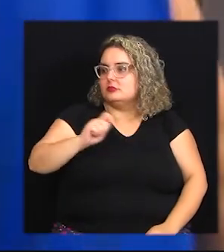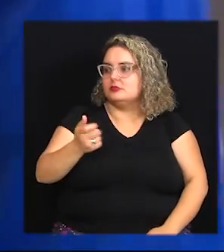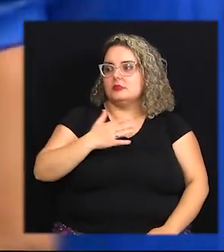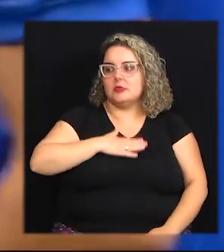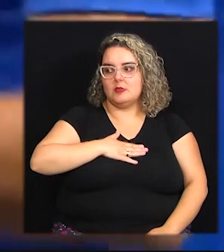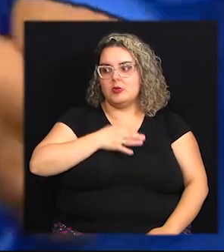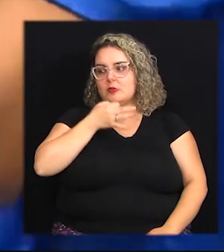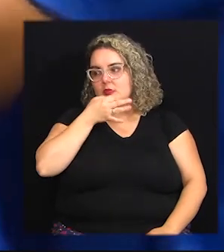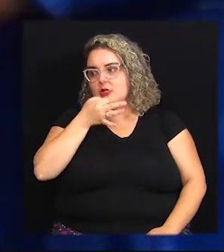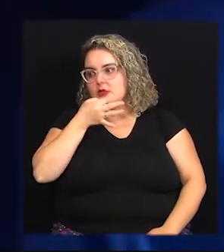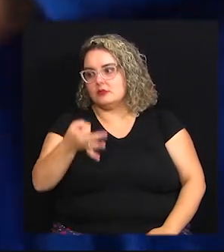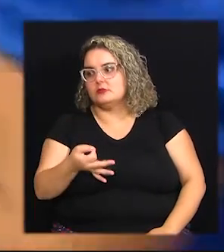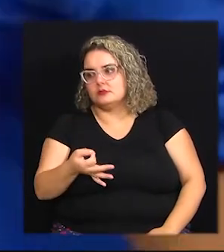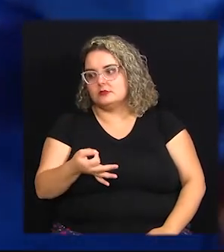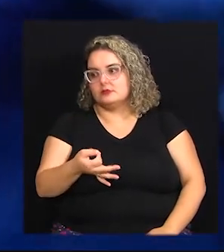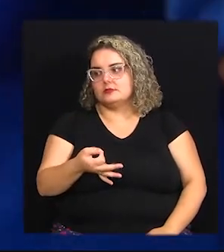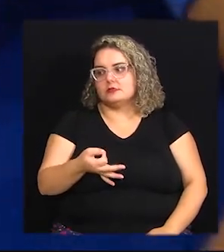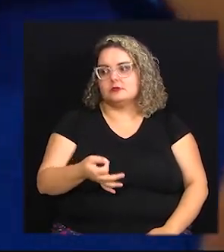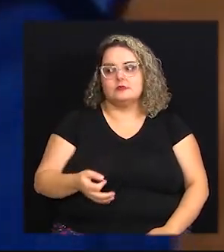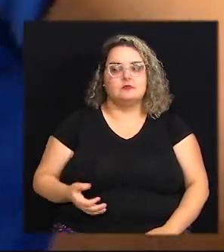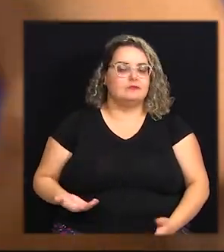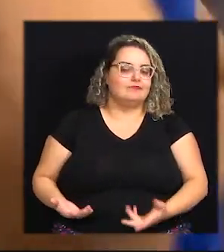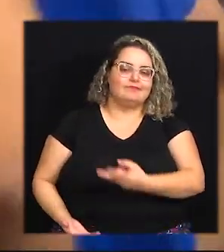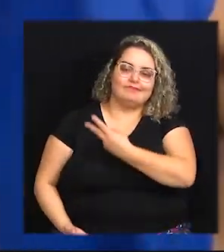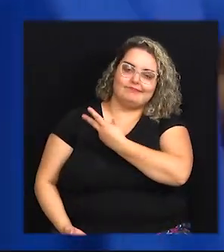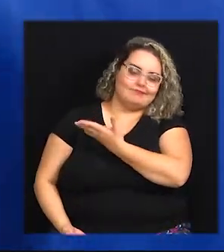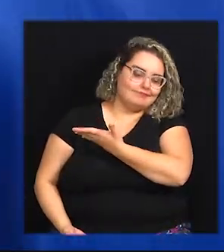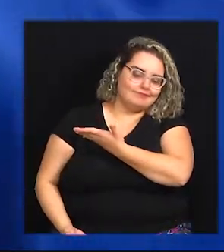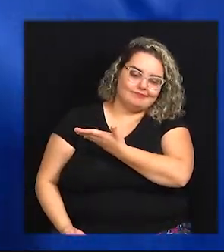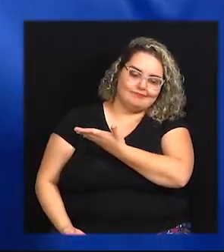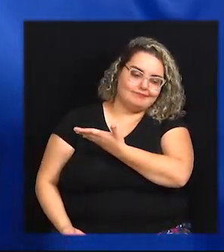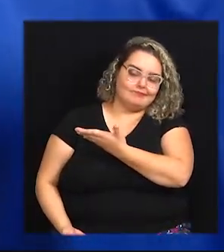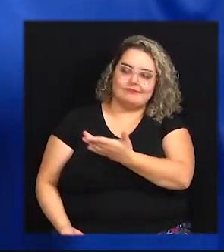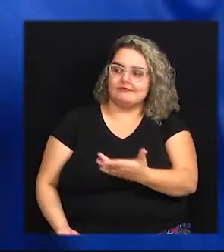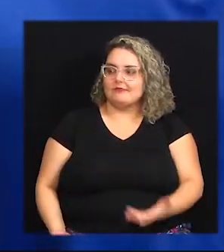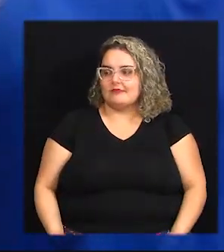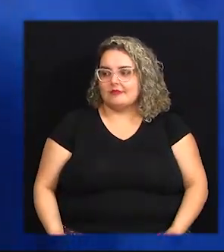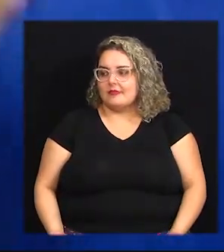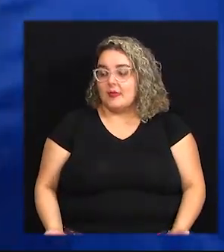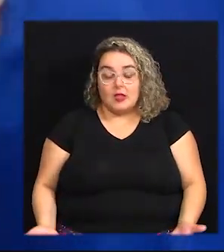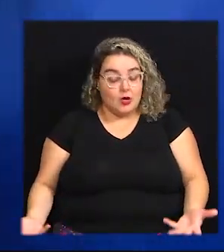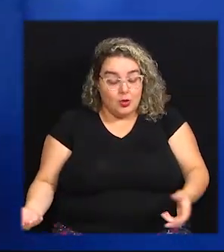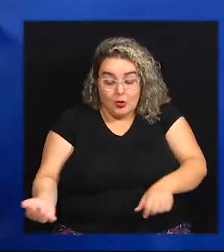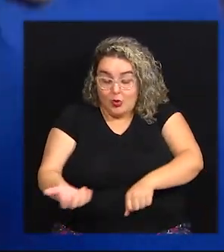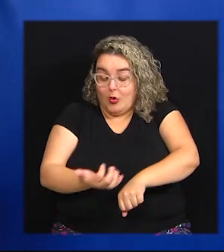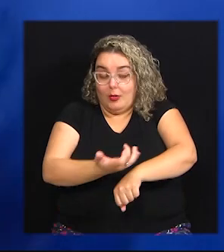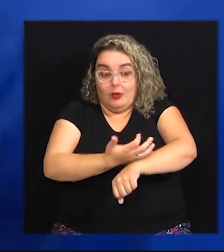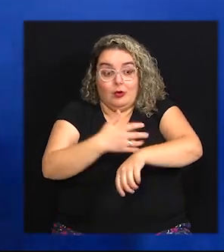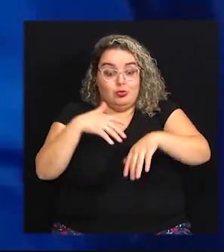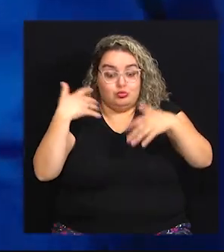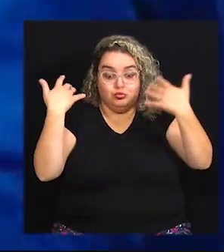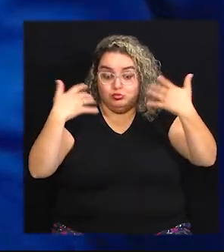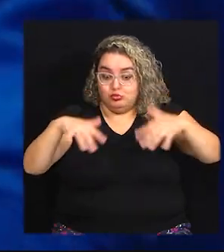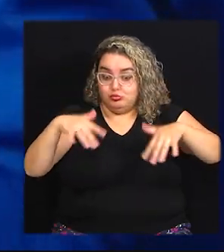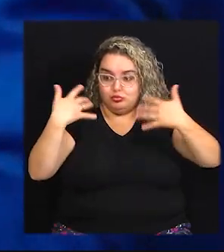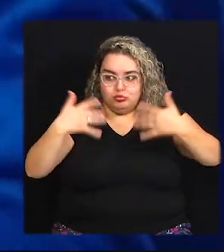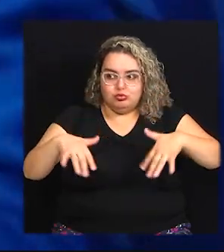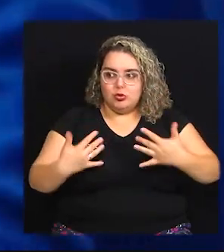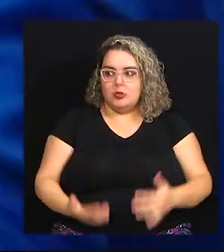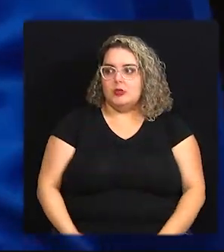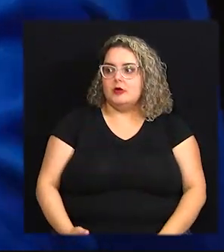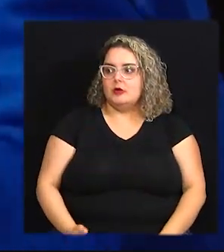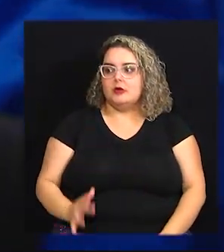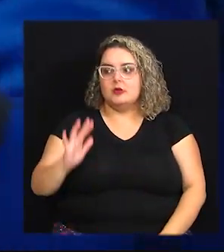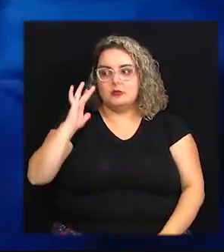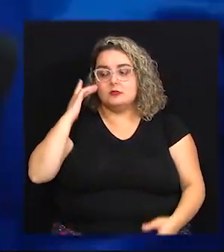na minha opinião. Que, pô, sempre Nadal e Federer era a coisa mais incrível, assim, que tinha. Eu